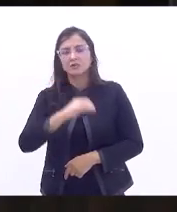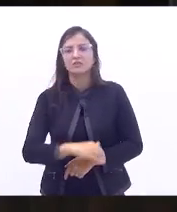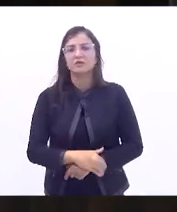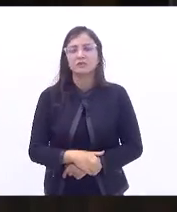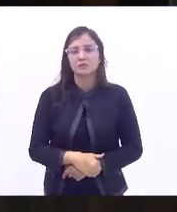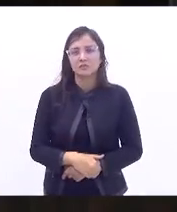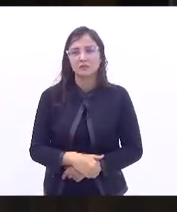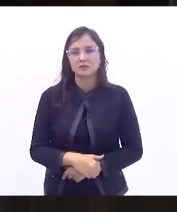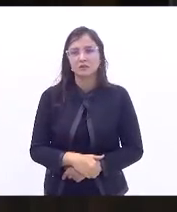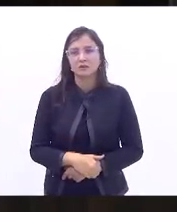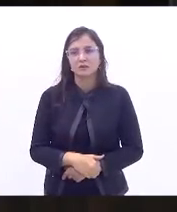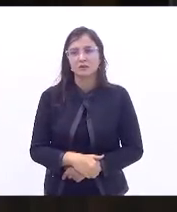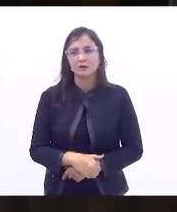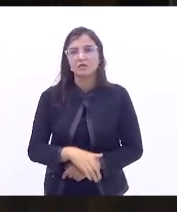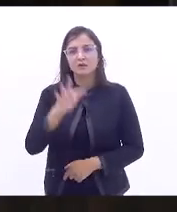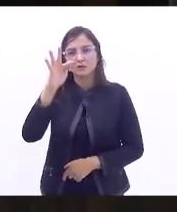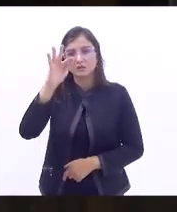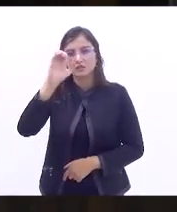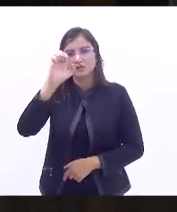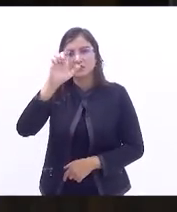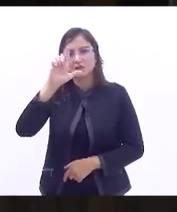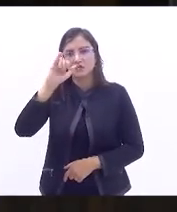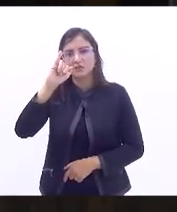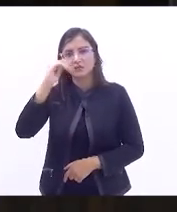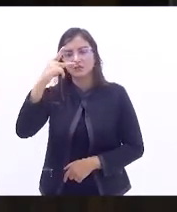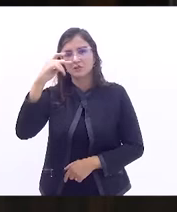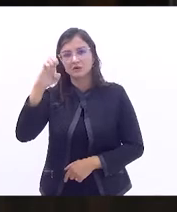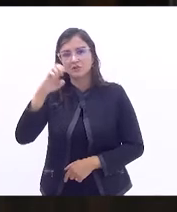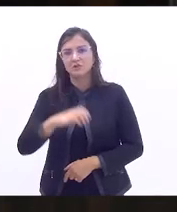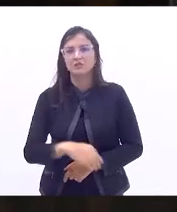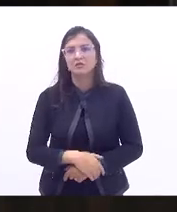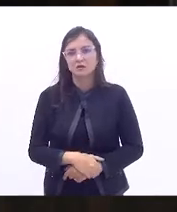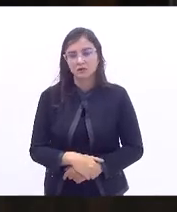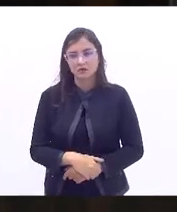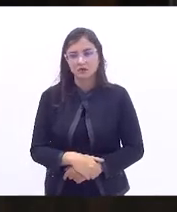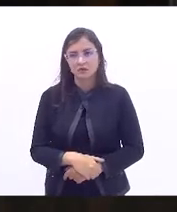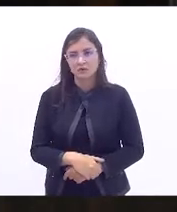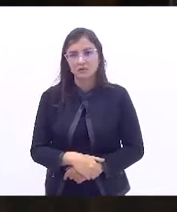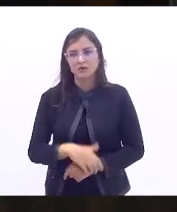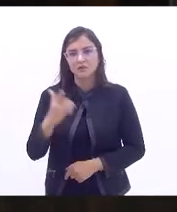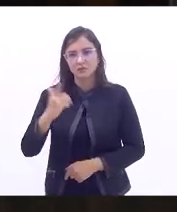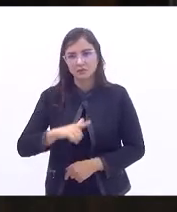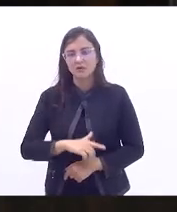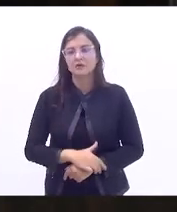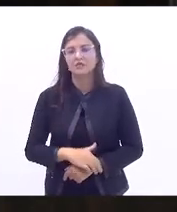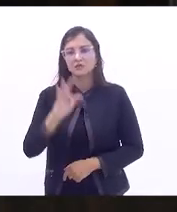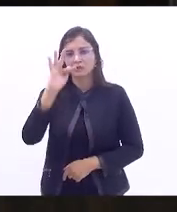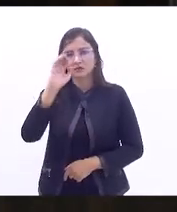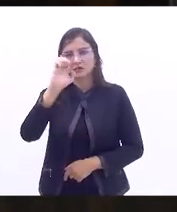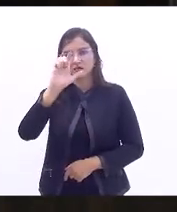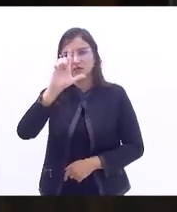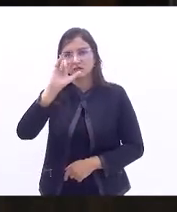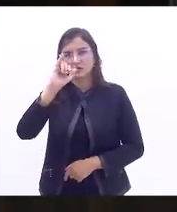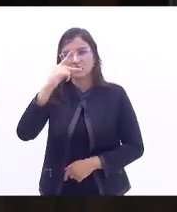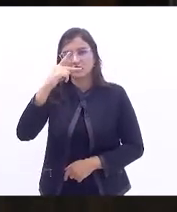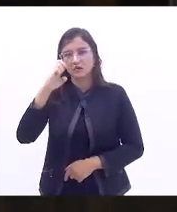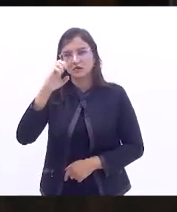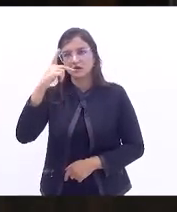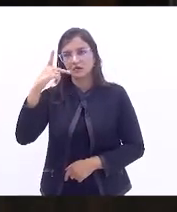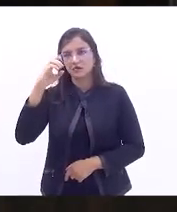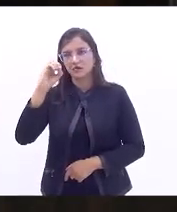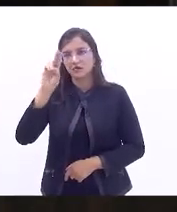Eurico Júnior. Deputado Felipe Soares. Deputado Felipe Soares. Deputado Felipe Pobel, presente, vai